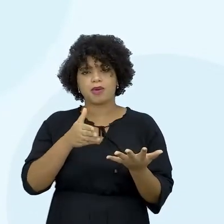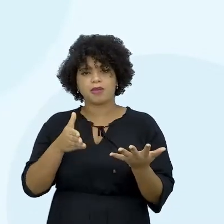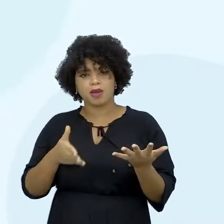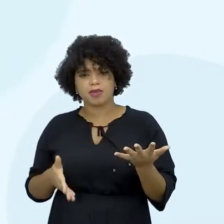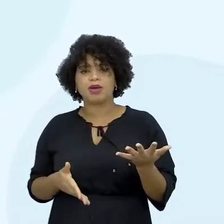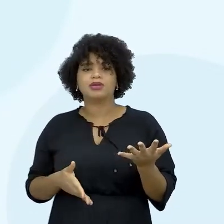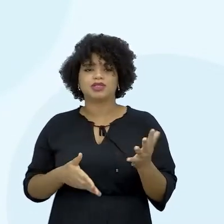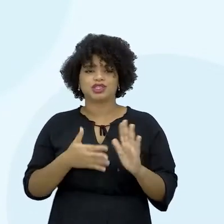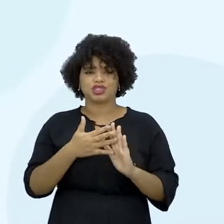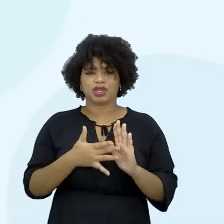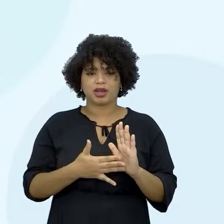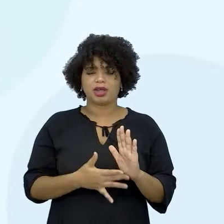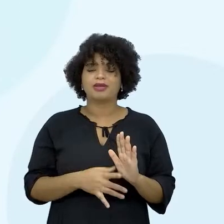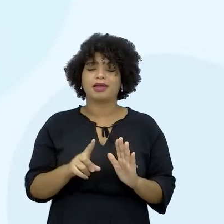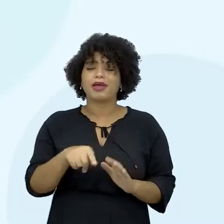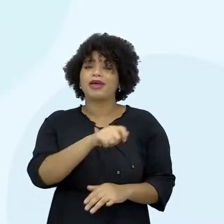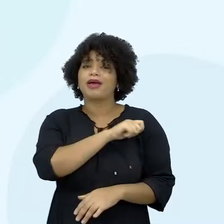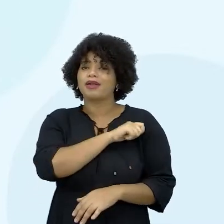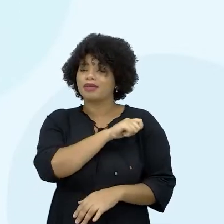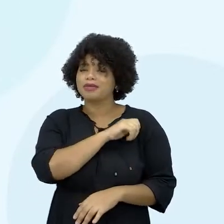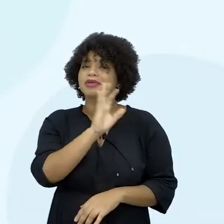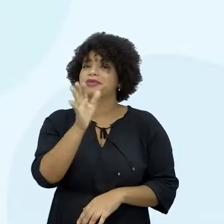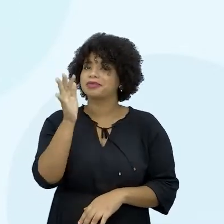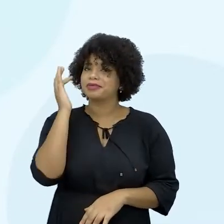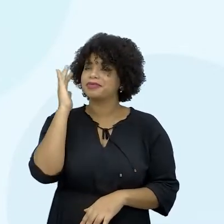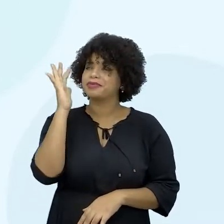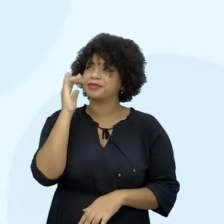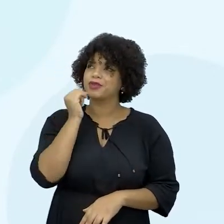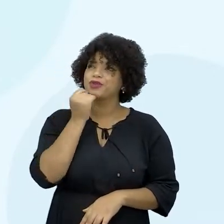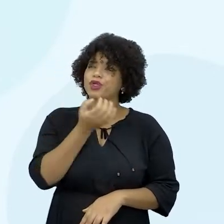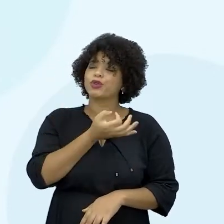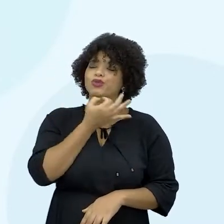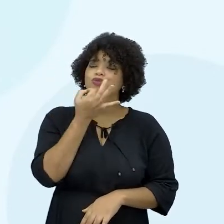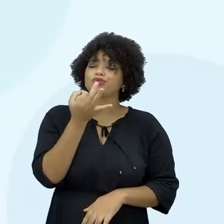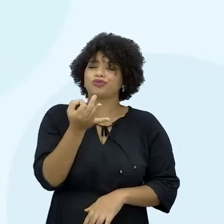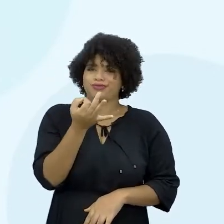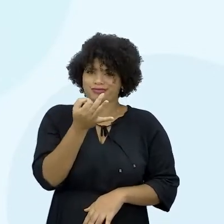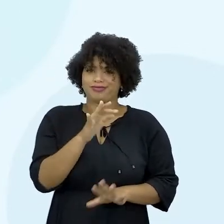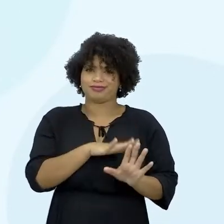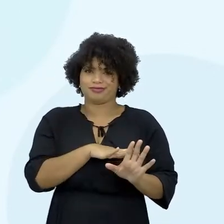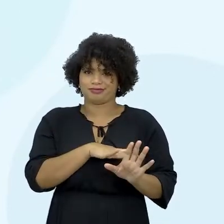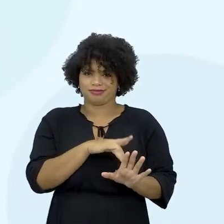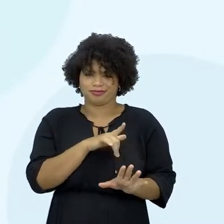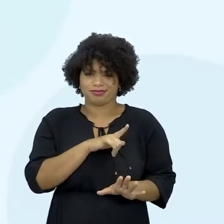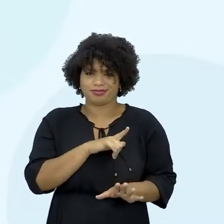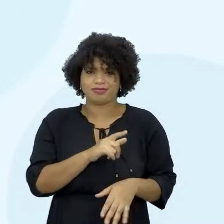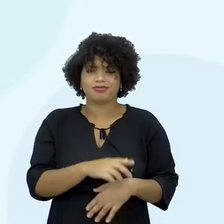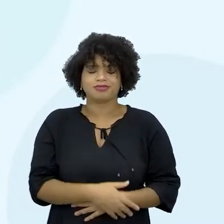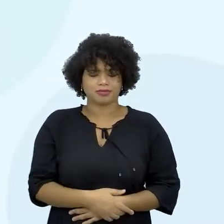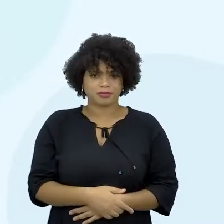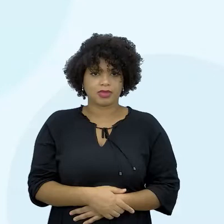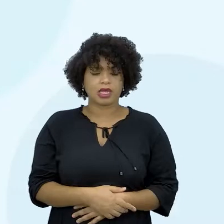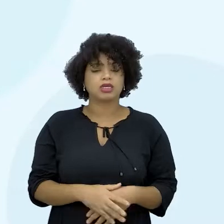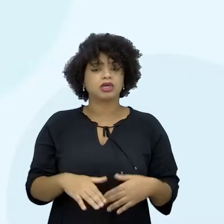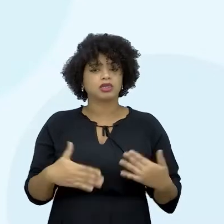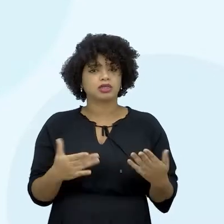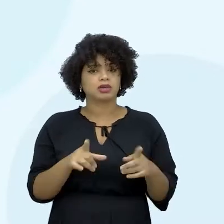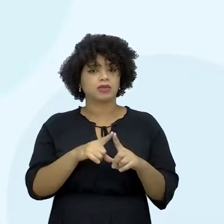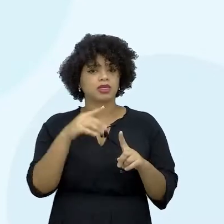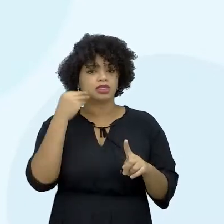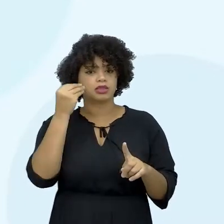ele já é um aluno mais crítico, ele já tem um repertório aí muito mais reflexivo. Nós vamos compartilhar uma